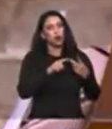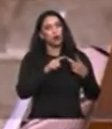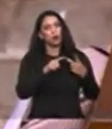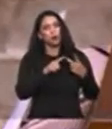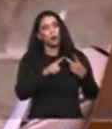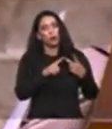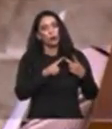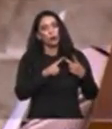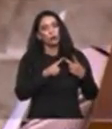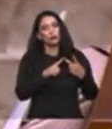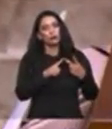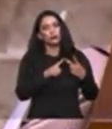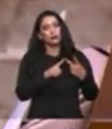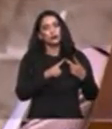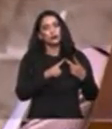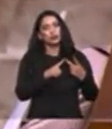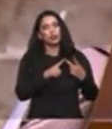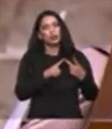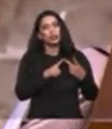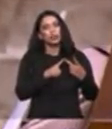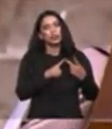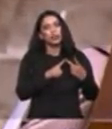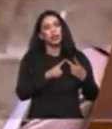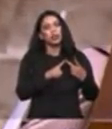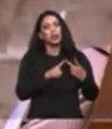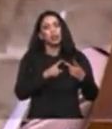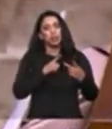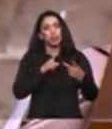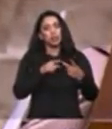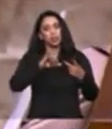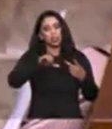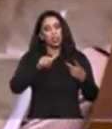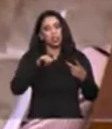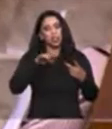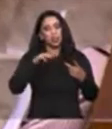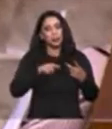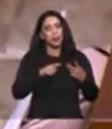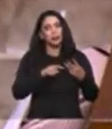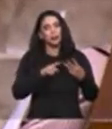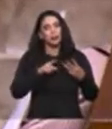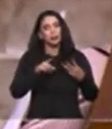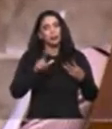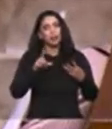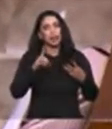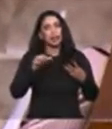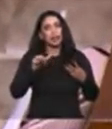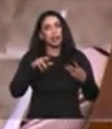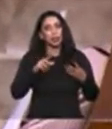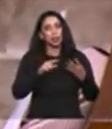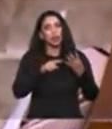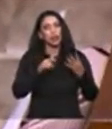Boschieri, sócio de Bergamaschi e Youssef, e seus transportadores, Jaime Alves de Oliveira Filho, Darico Negromonte